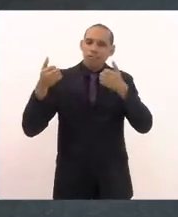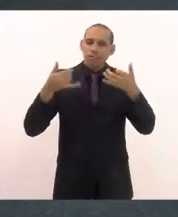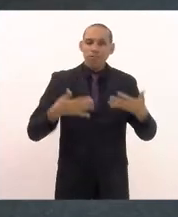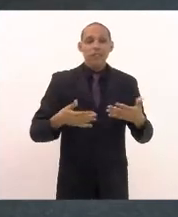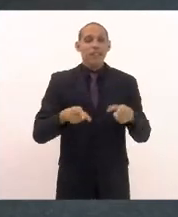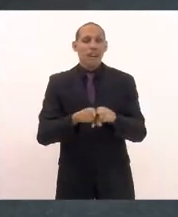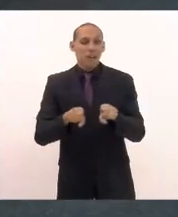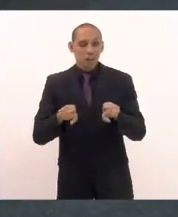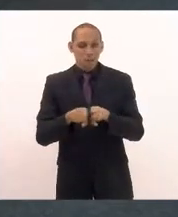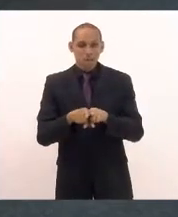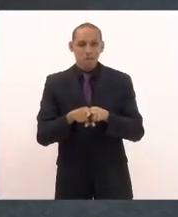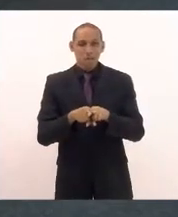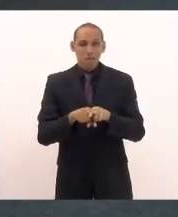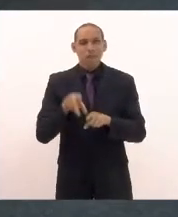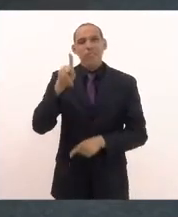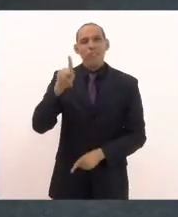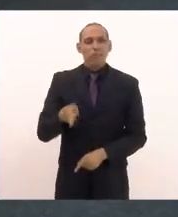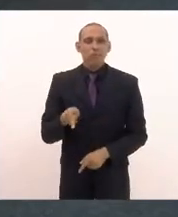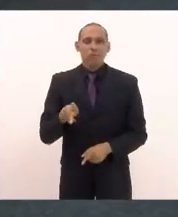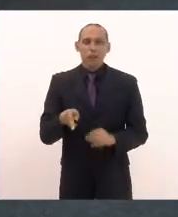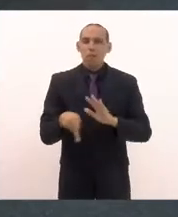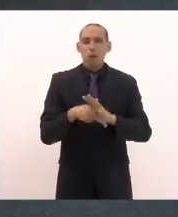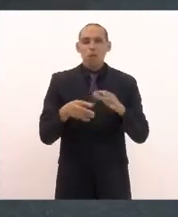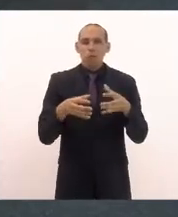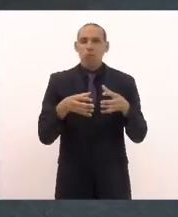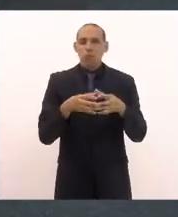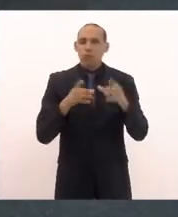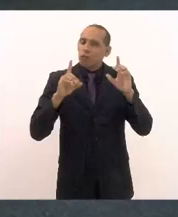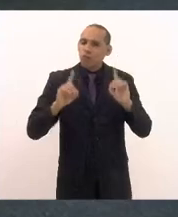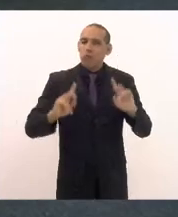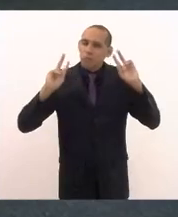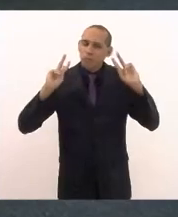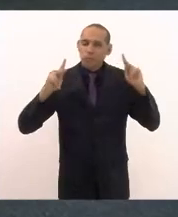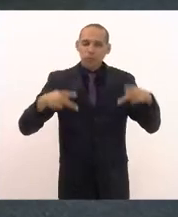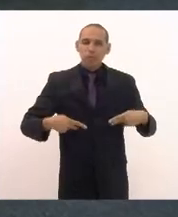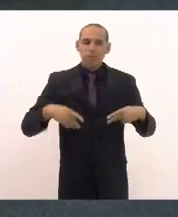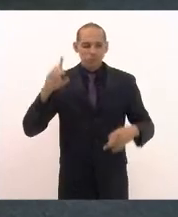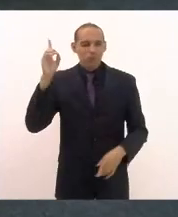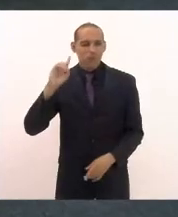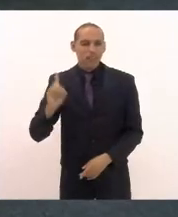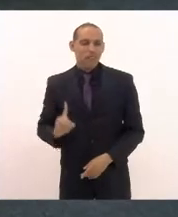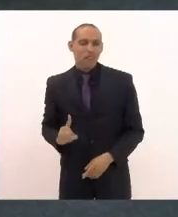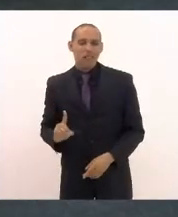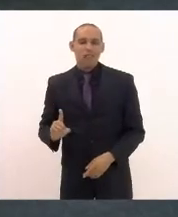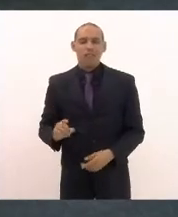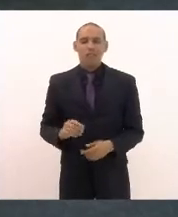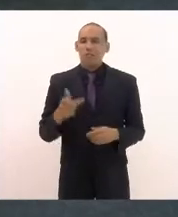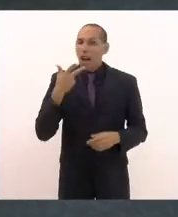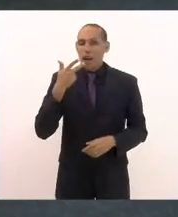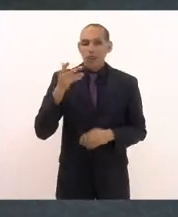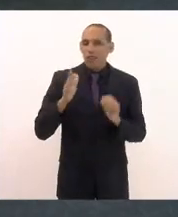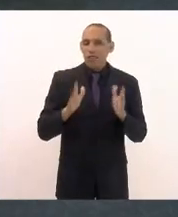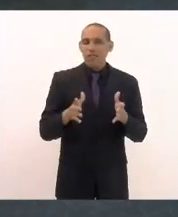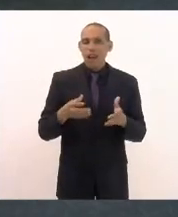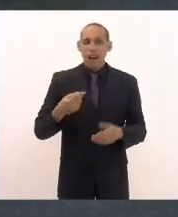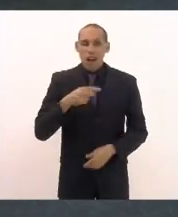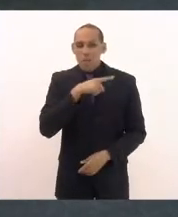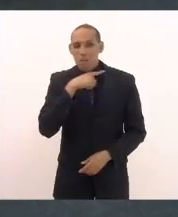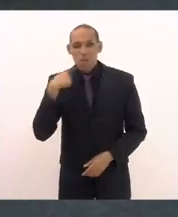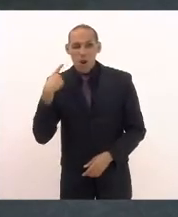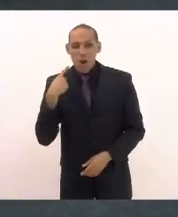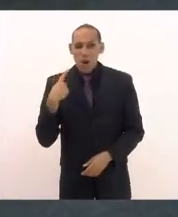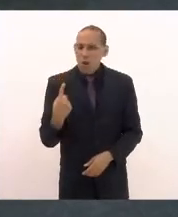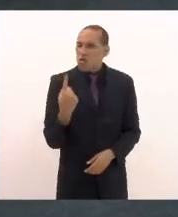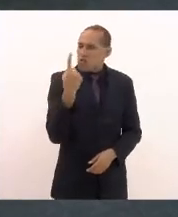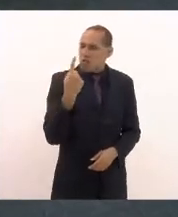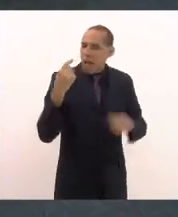disse a presidenta da Comissão de Defesa dos Direitos Humanos, Dani Monteiro, nenhuma morte não só deve